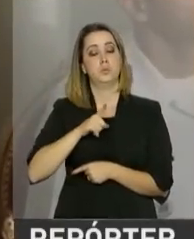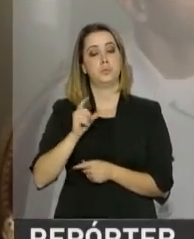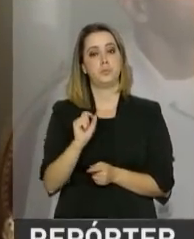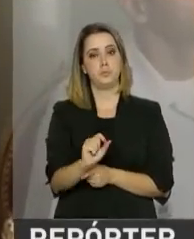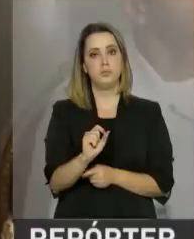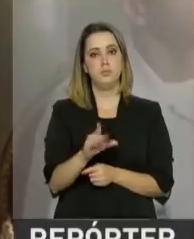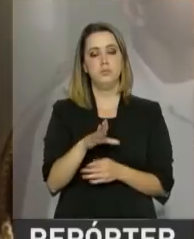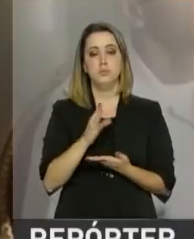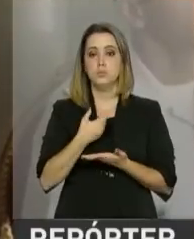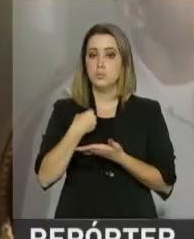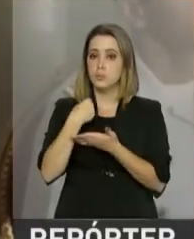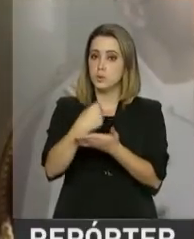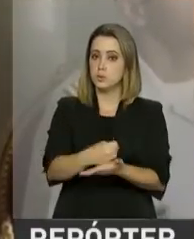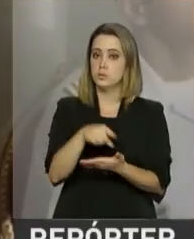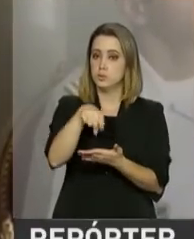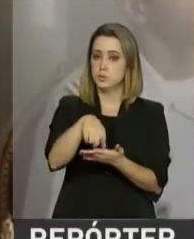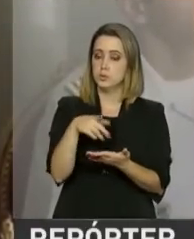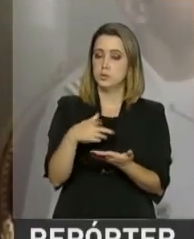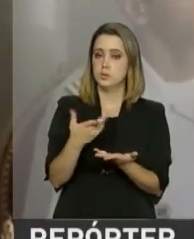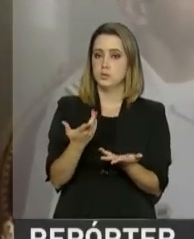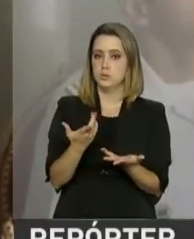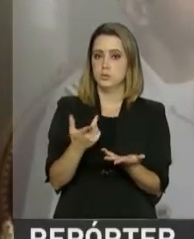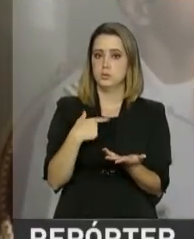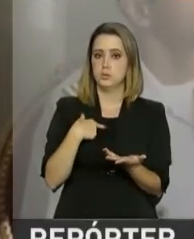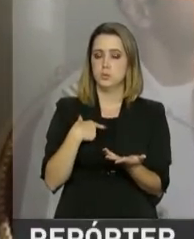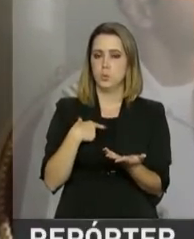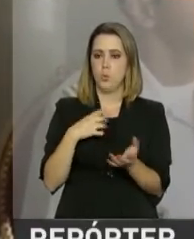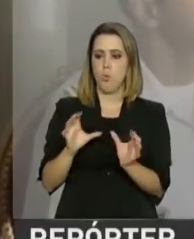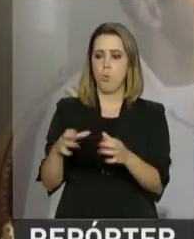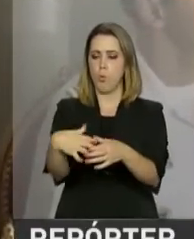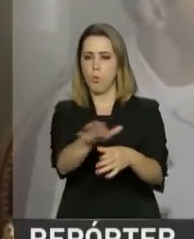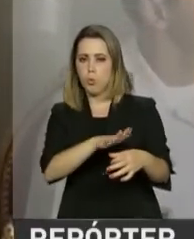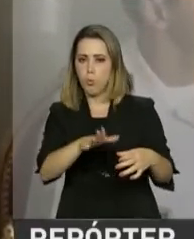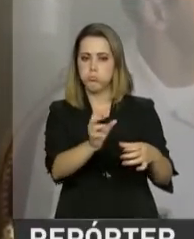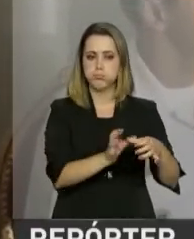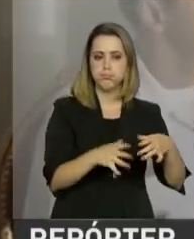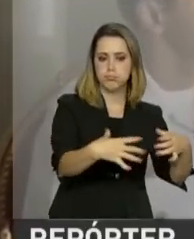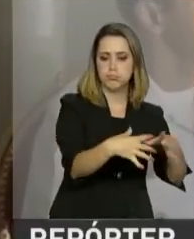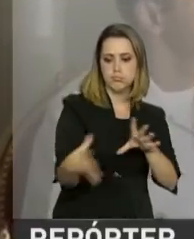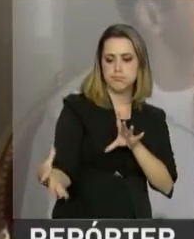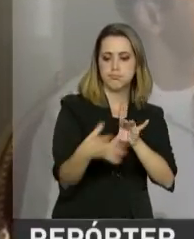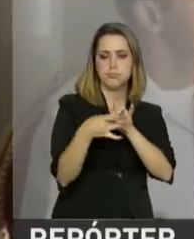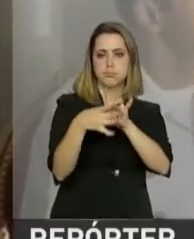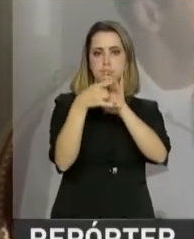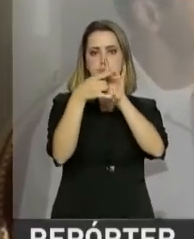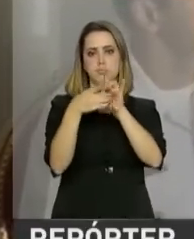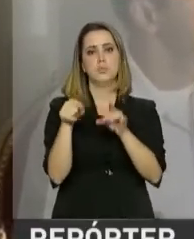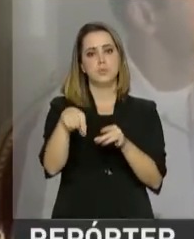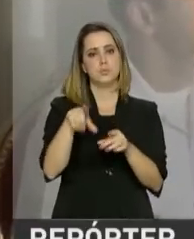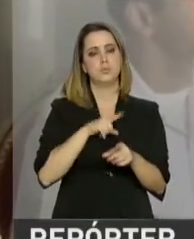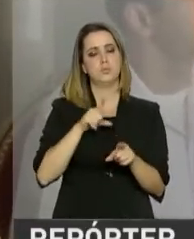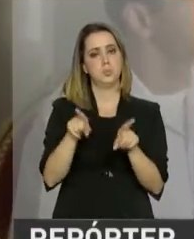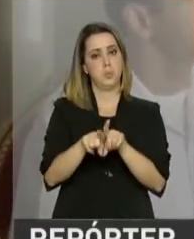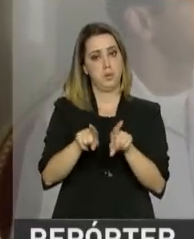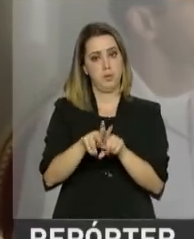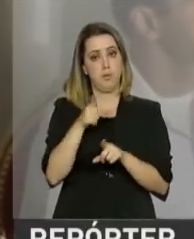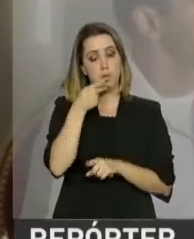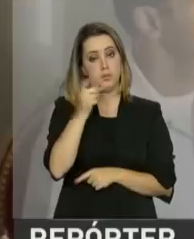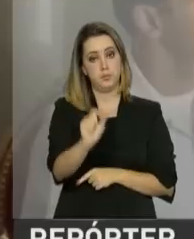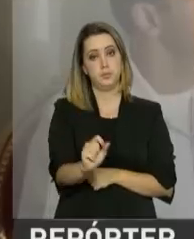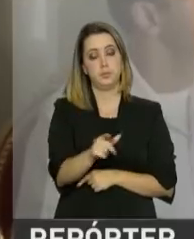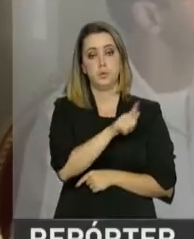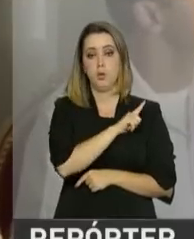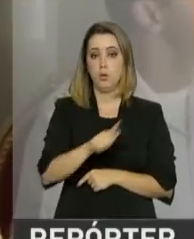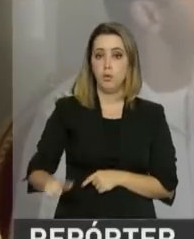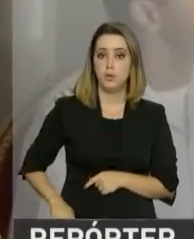à disposição de agregar efetivos adicionais, mas quero também aqui firmar,